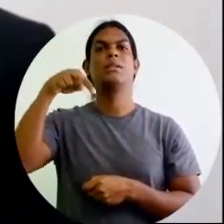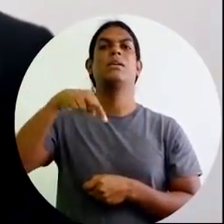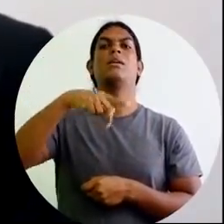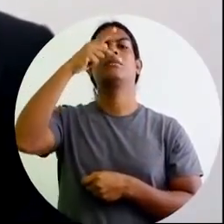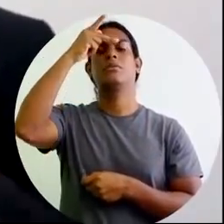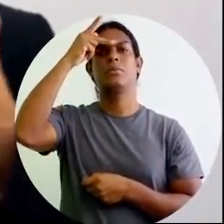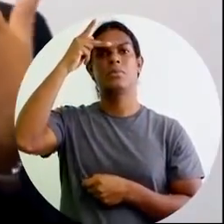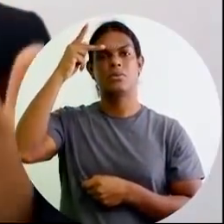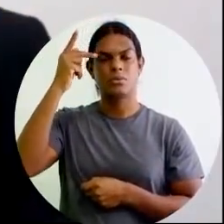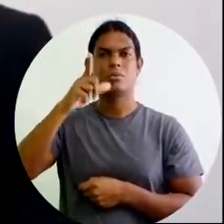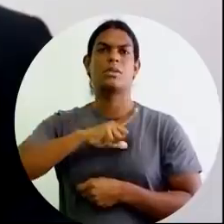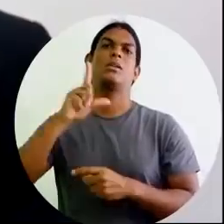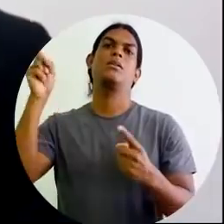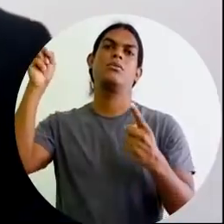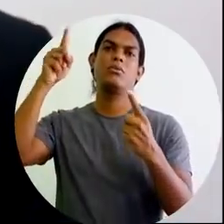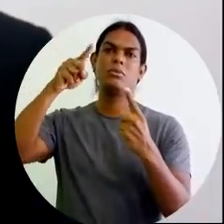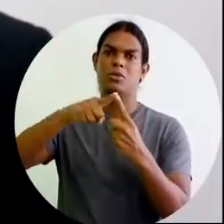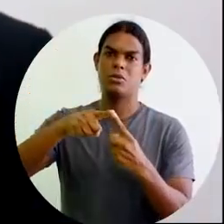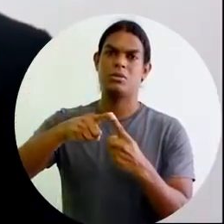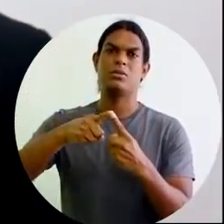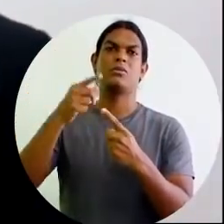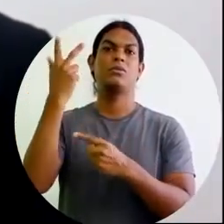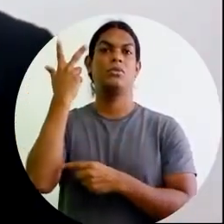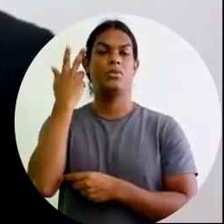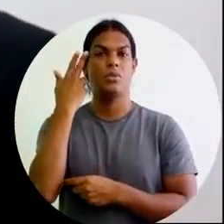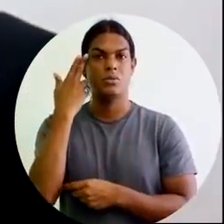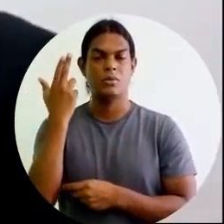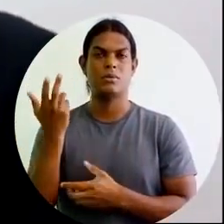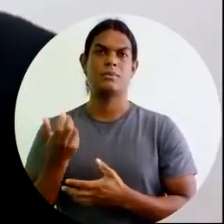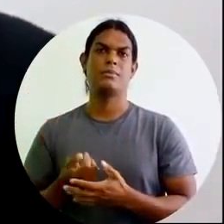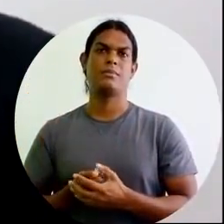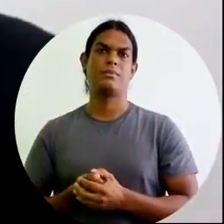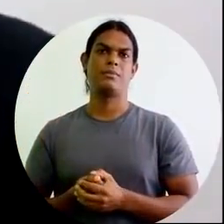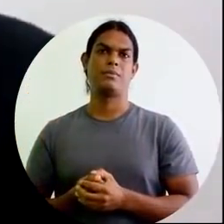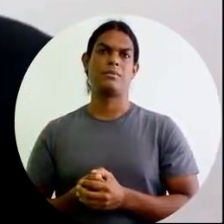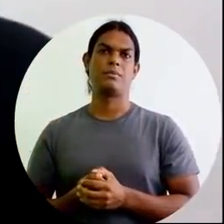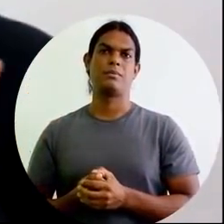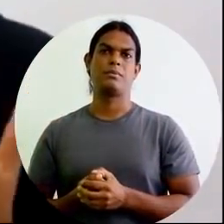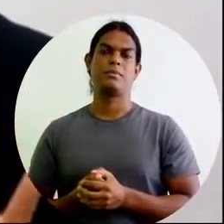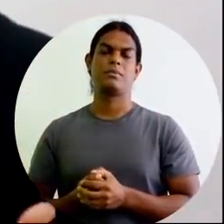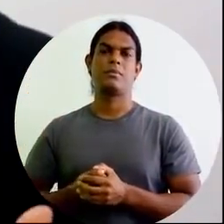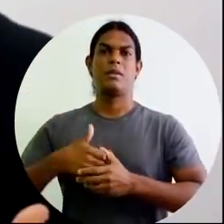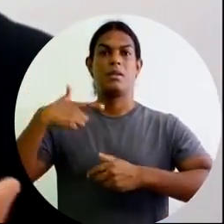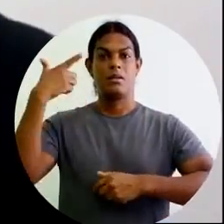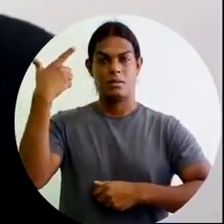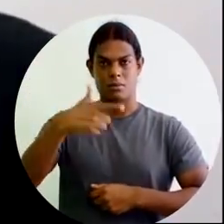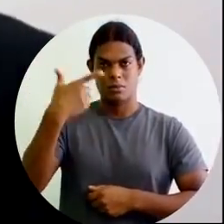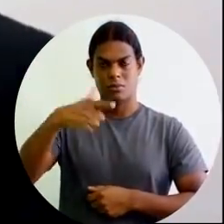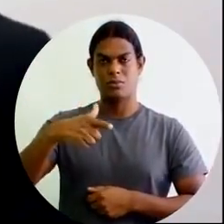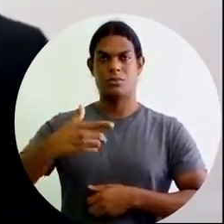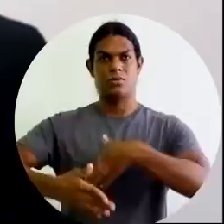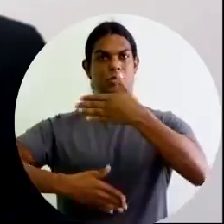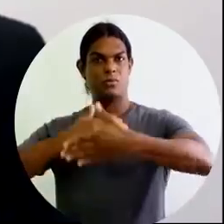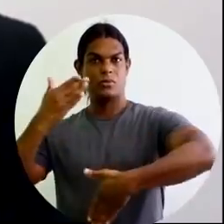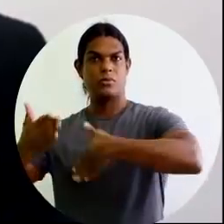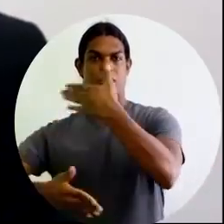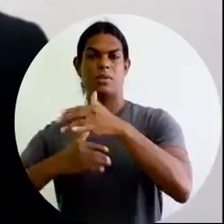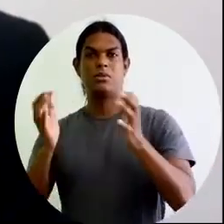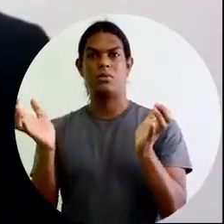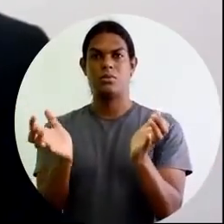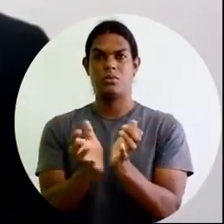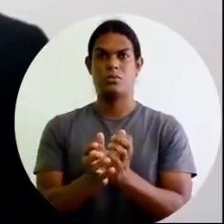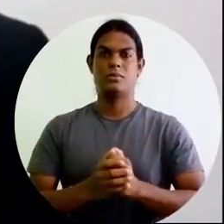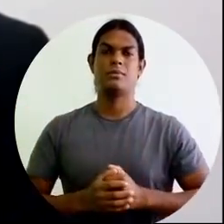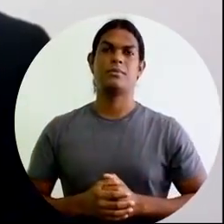essas pessoas elas têm um objetivo comum. Outro estágio, né, o segundo estágio do desenvolvimento de um